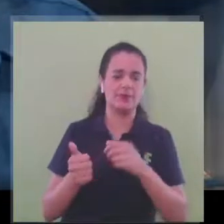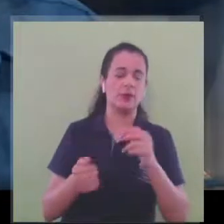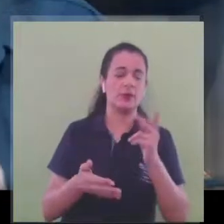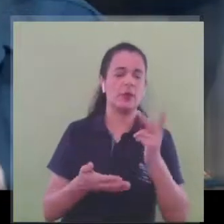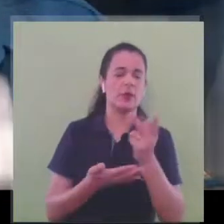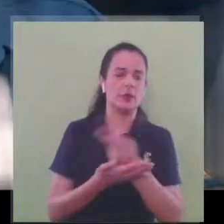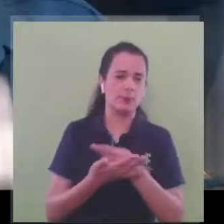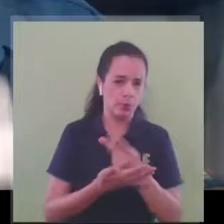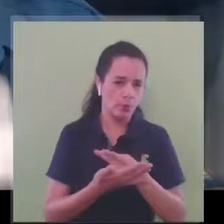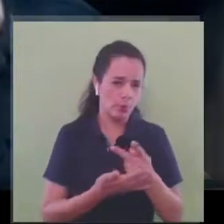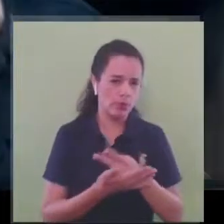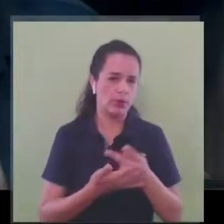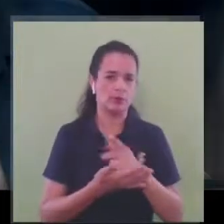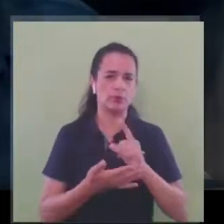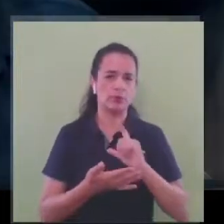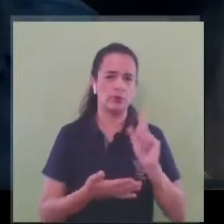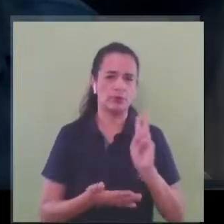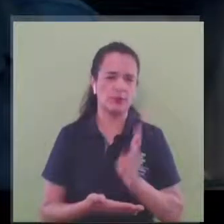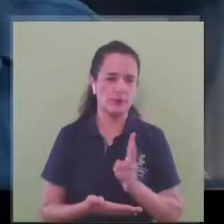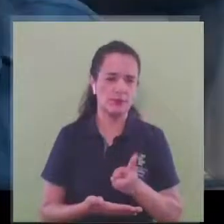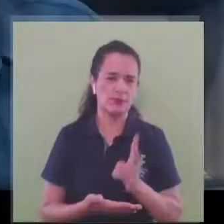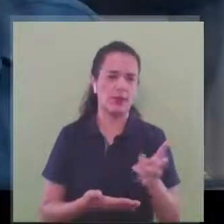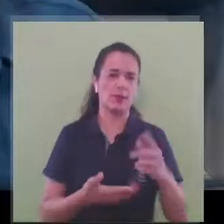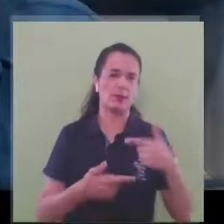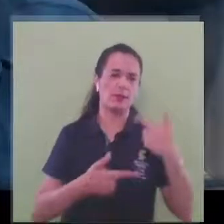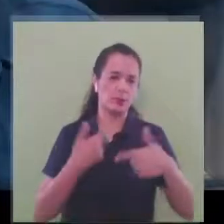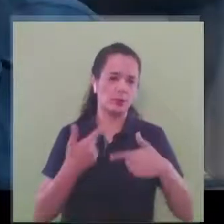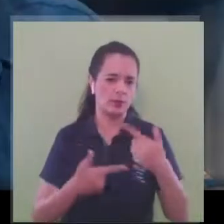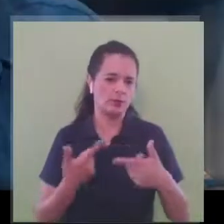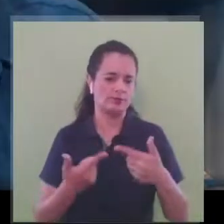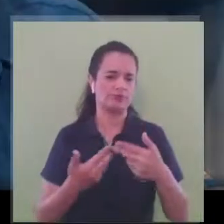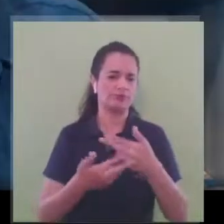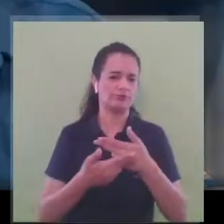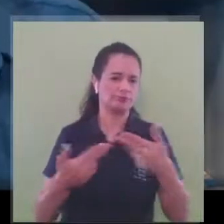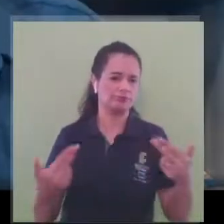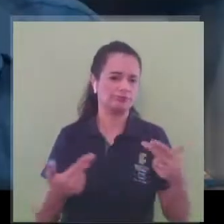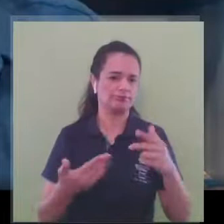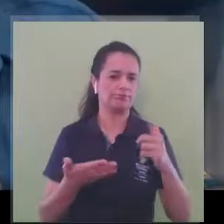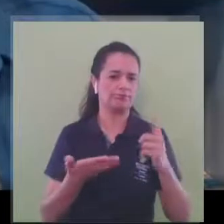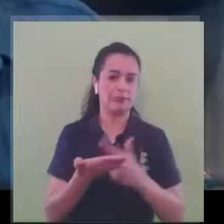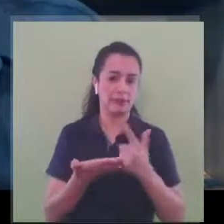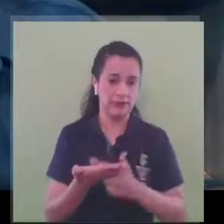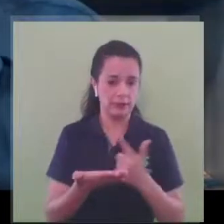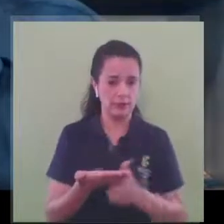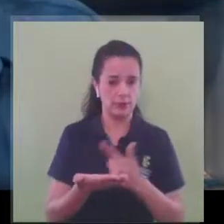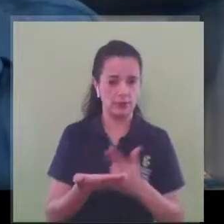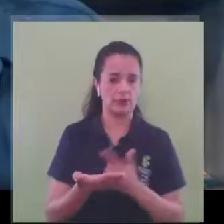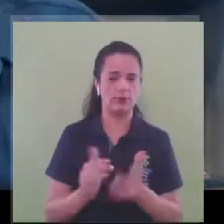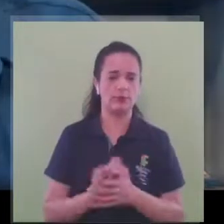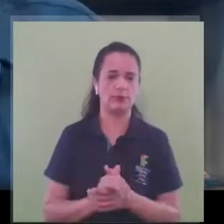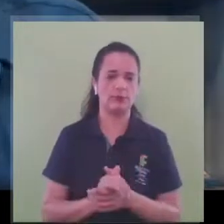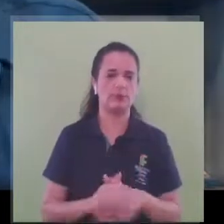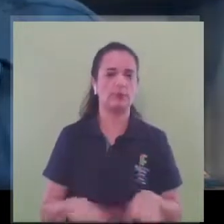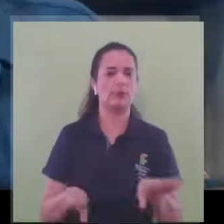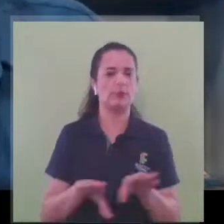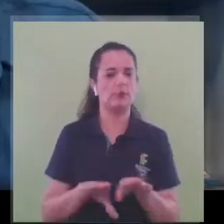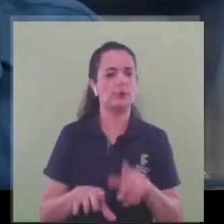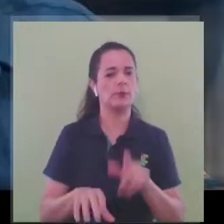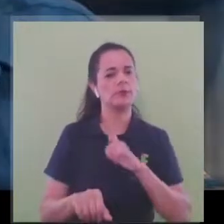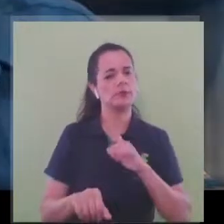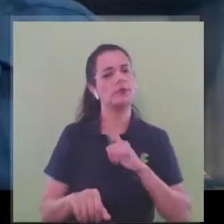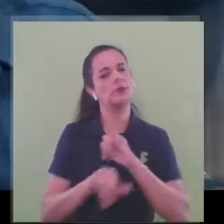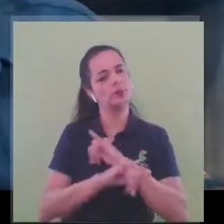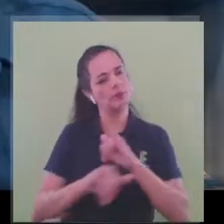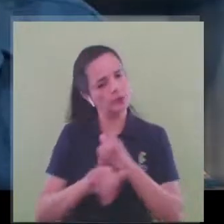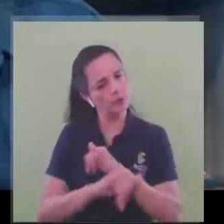e o bom meio, né, de se ler essas obras, e tentando fornecer também informações, indicações